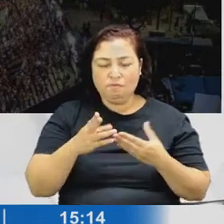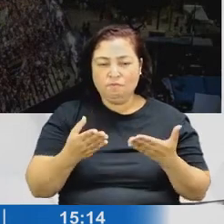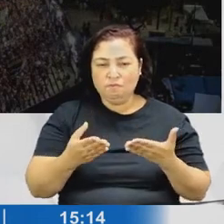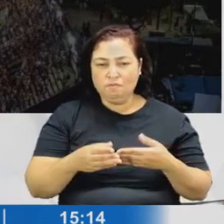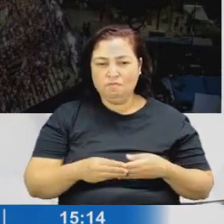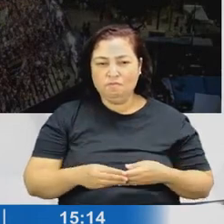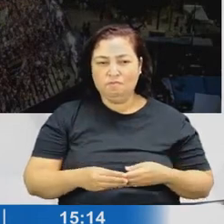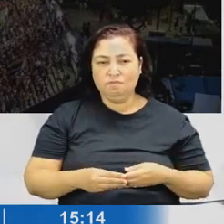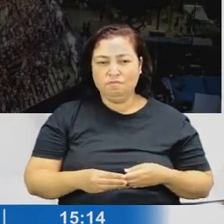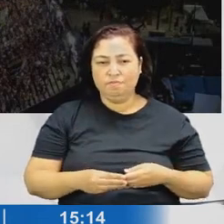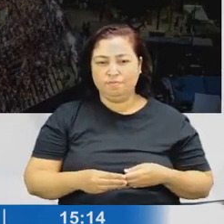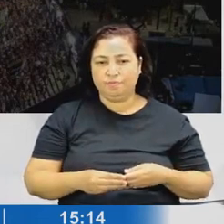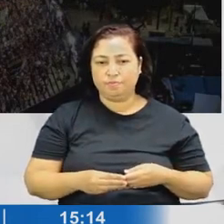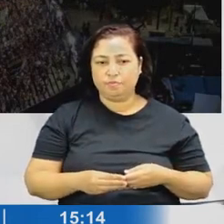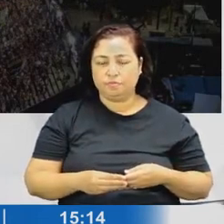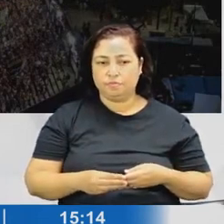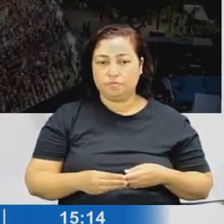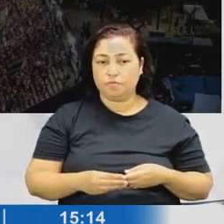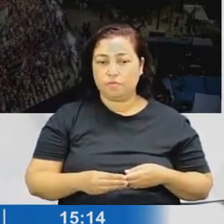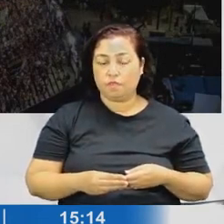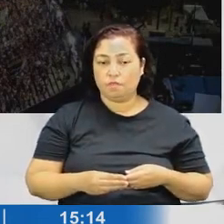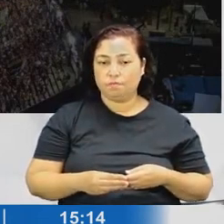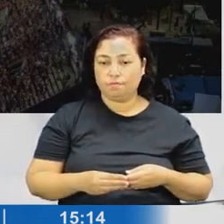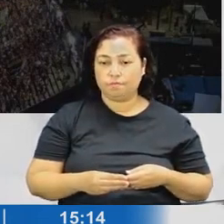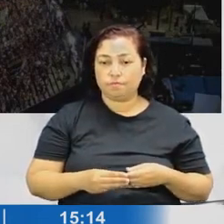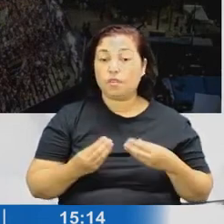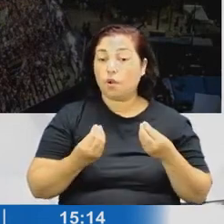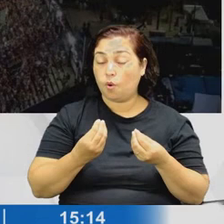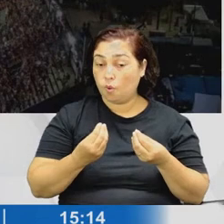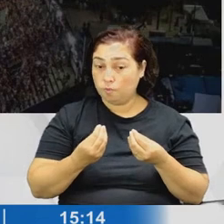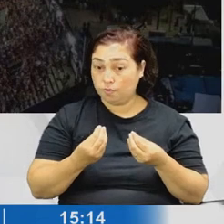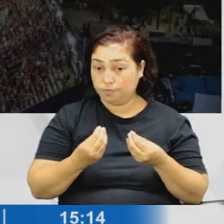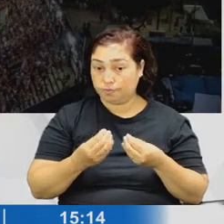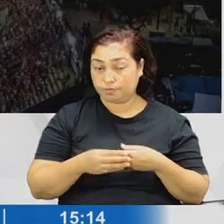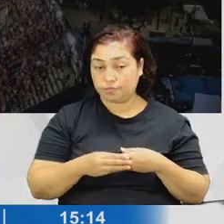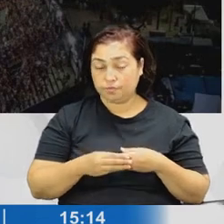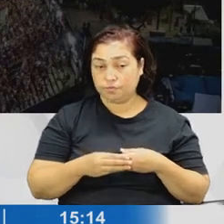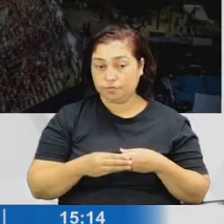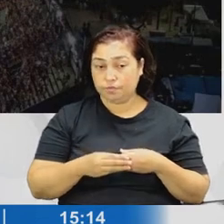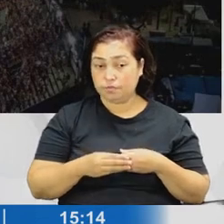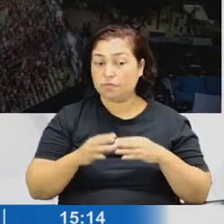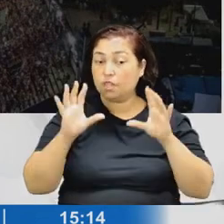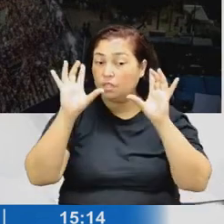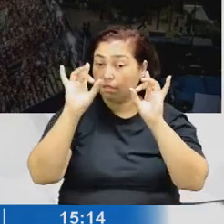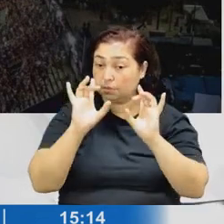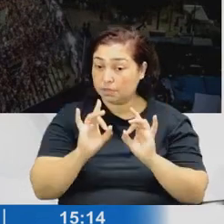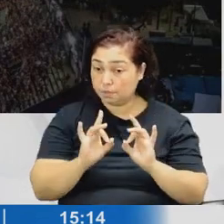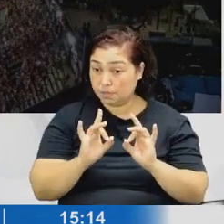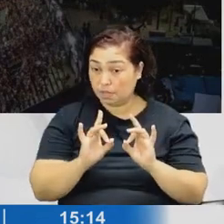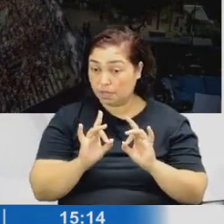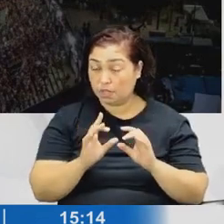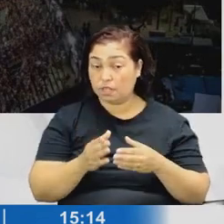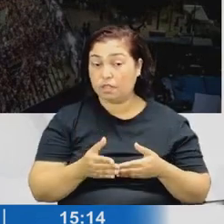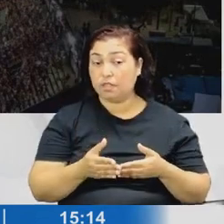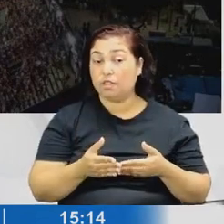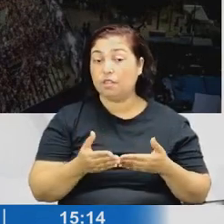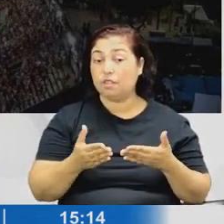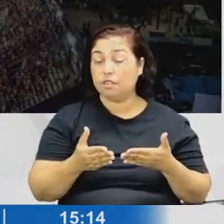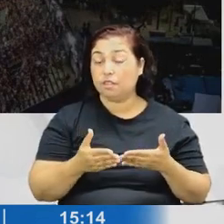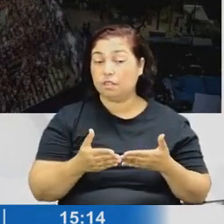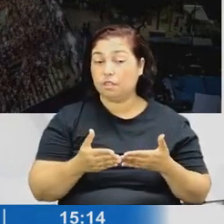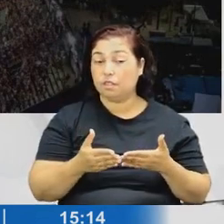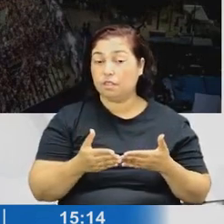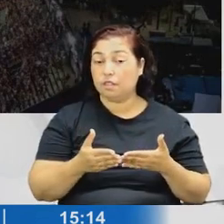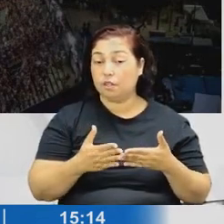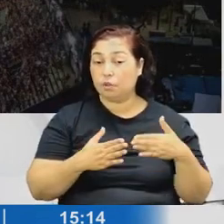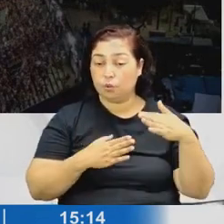como um articulador como campeão de voto como E aí esse é o enredo principal E aí você vai fatiar durante o período